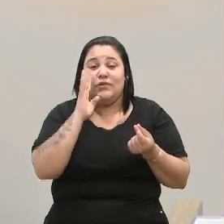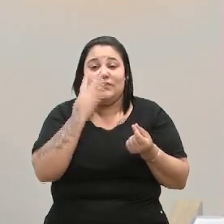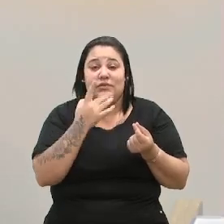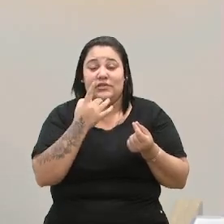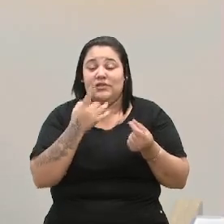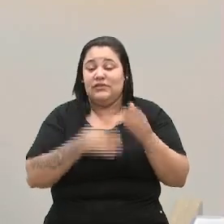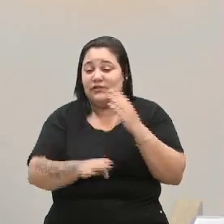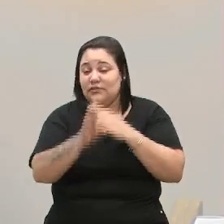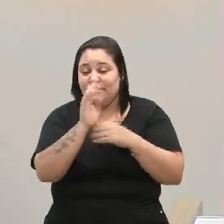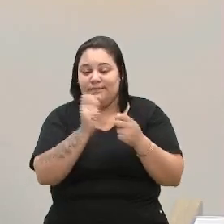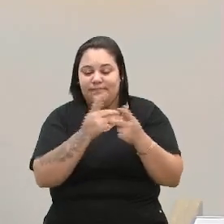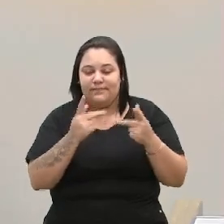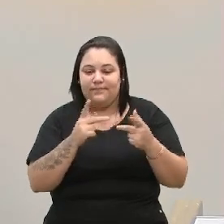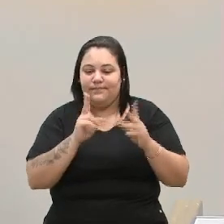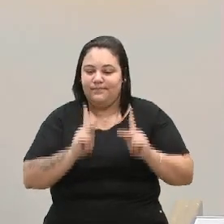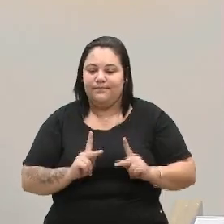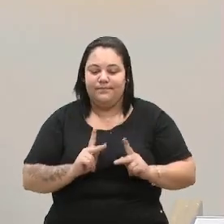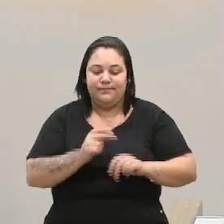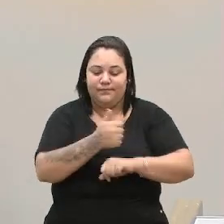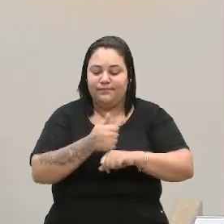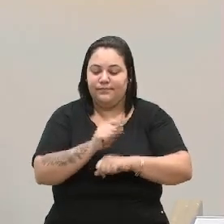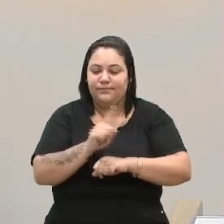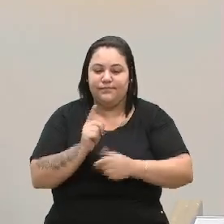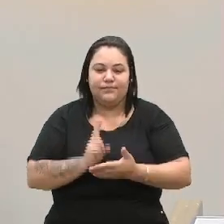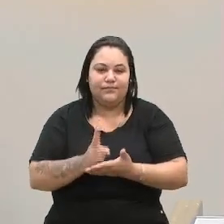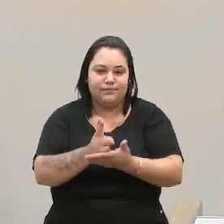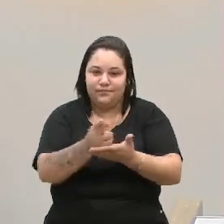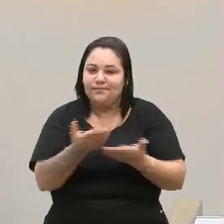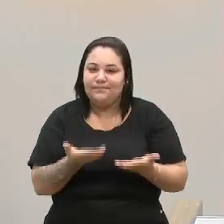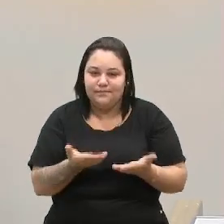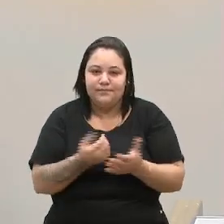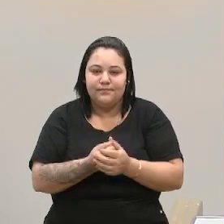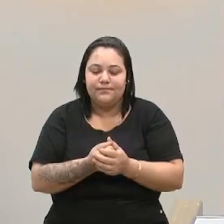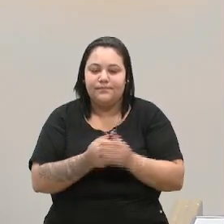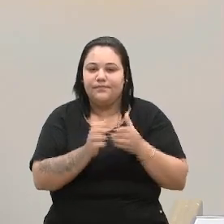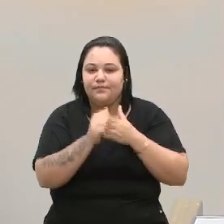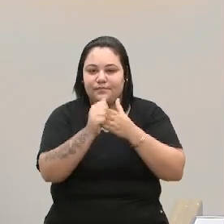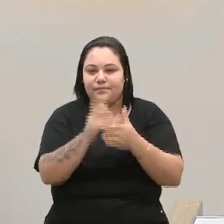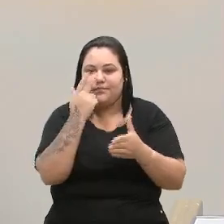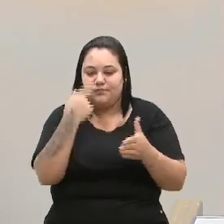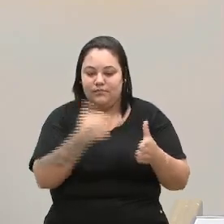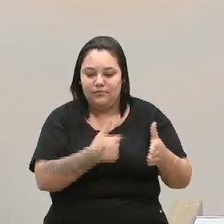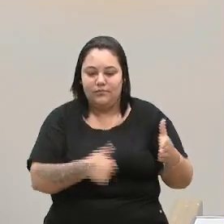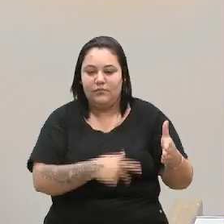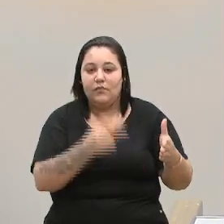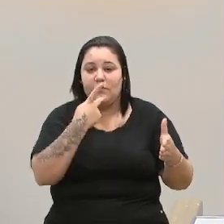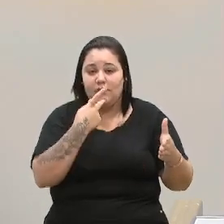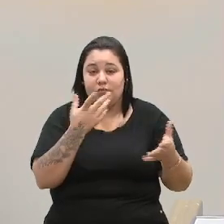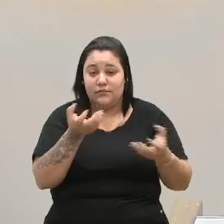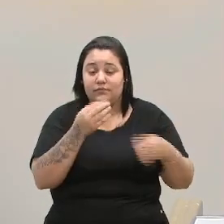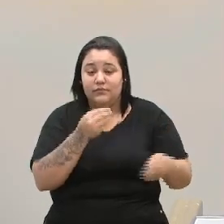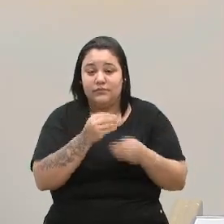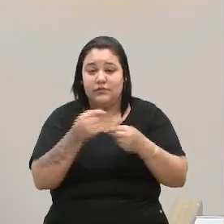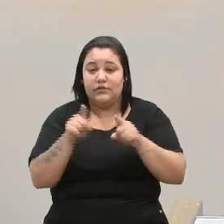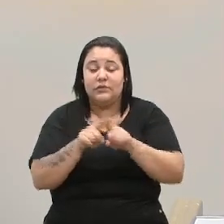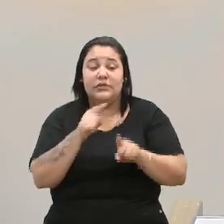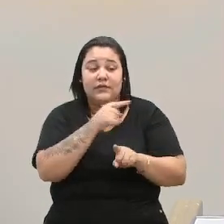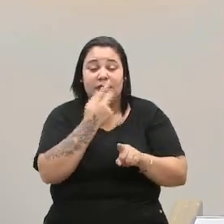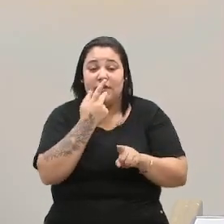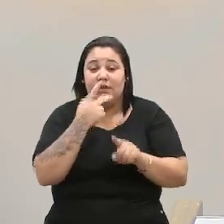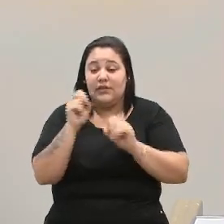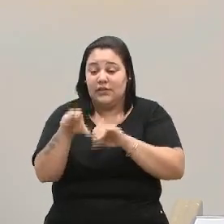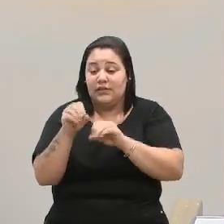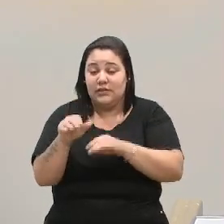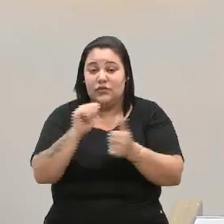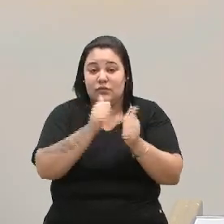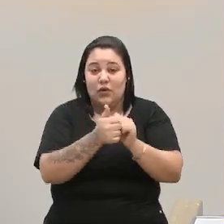E eu, seguindo a fala do vereador Zanquim, que ele fala que educação e esporte andam